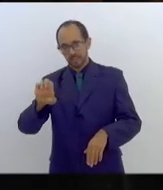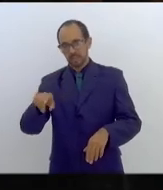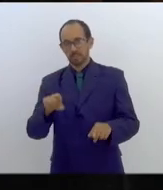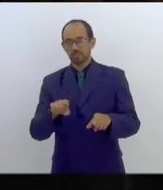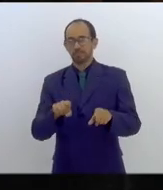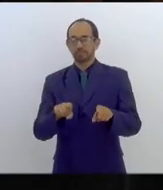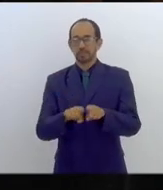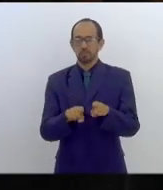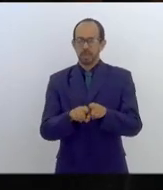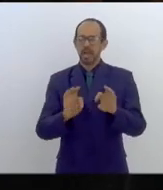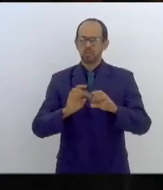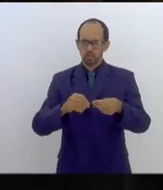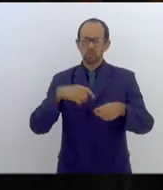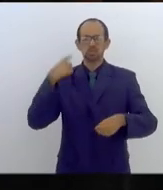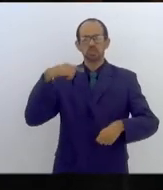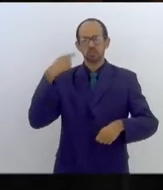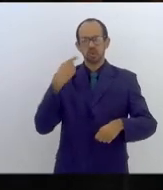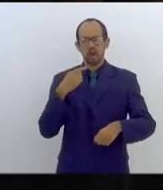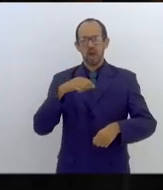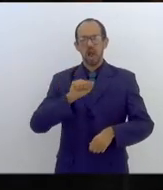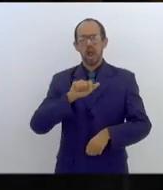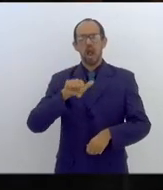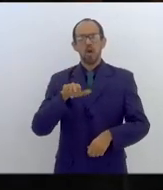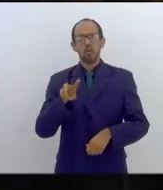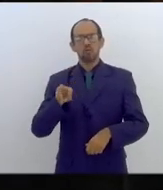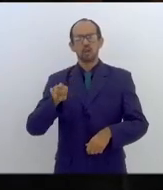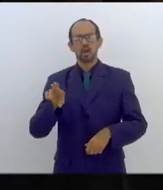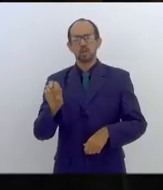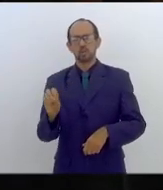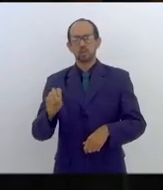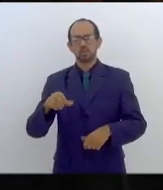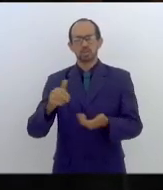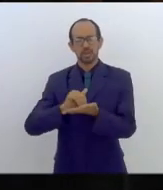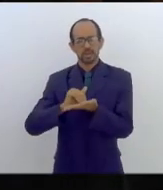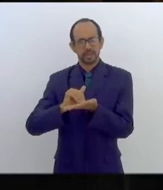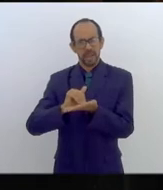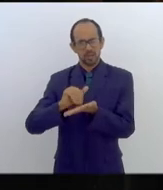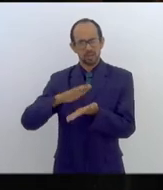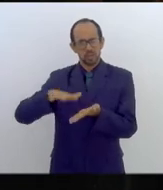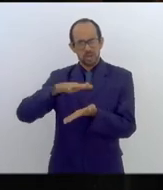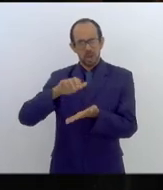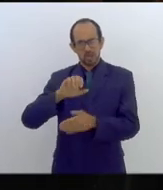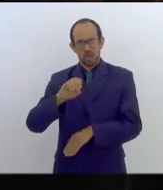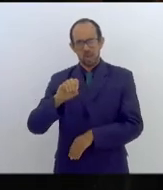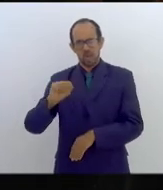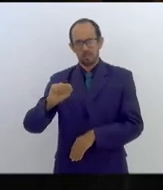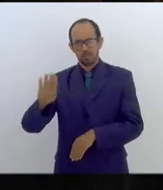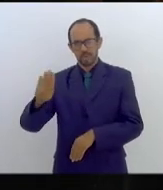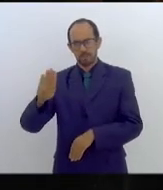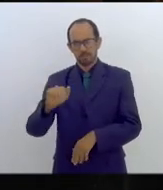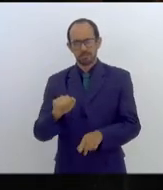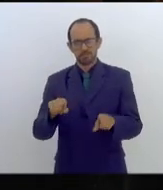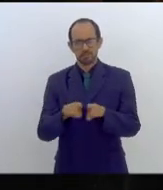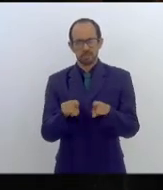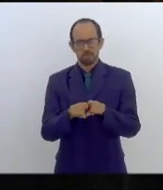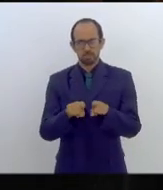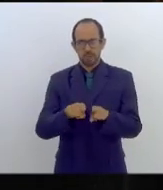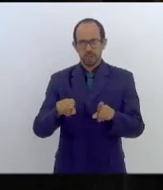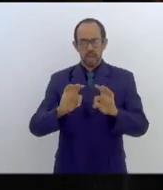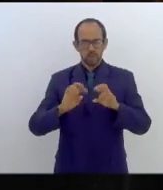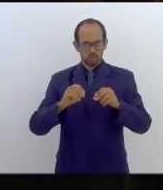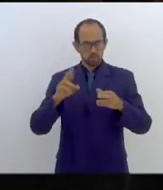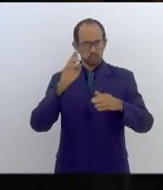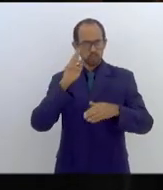na pessoa do Dr Álvaro Quintão secretário geral da OAB meu direto amigo minhas senhoras